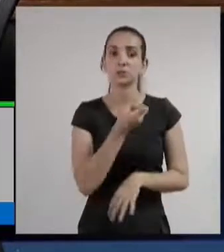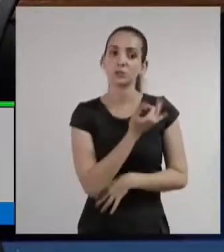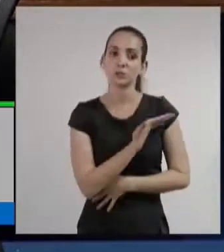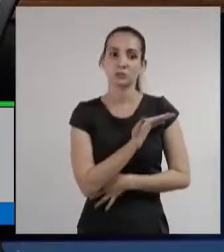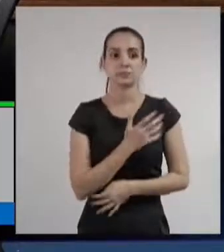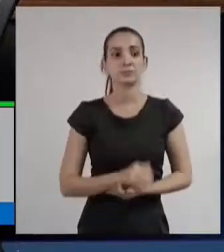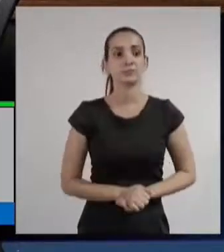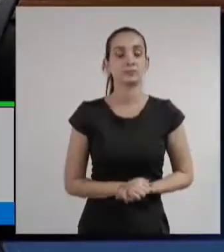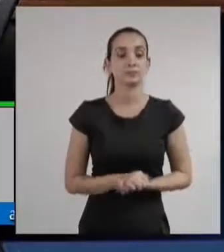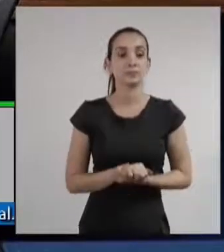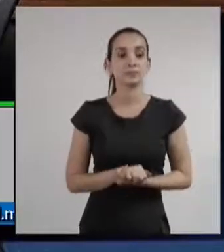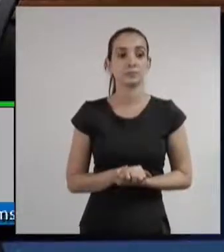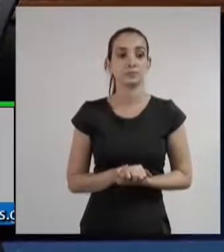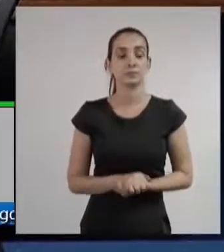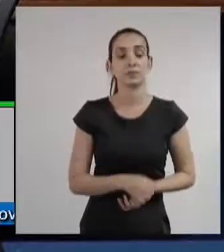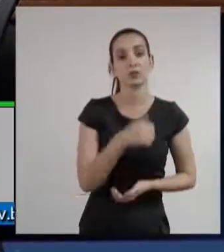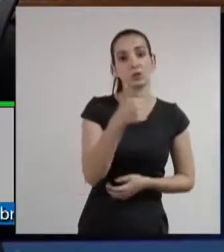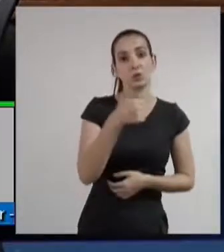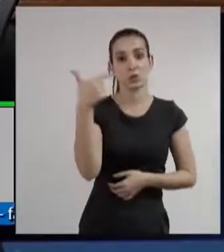número